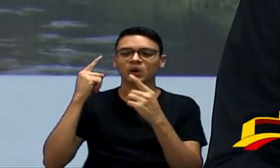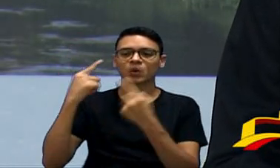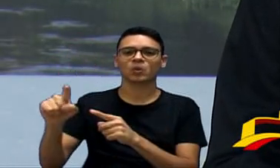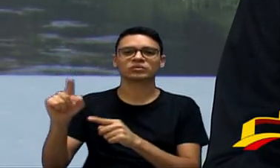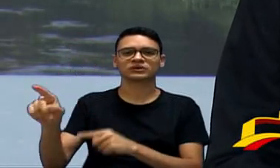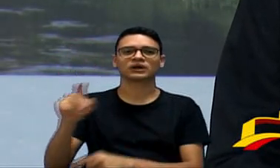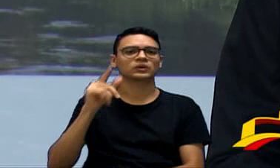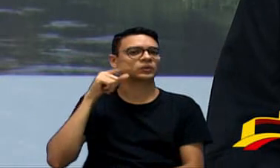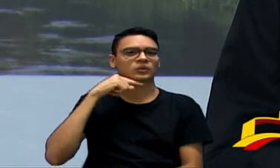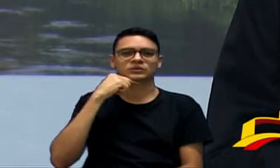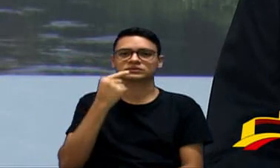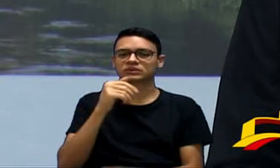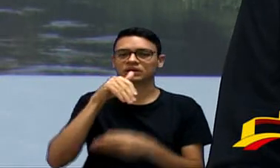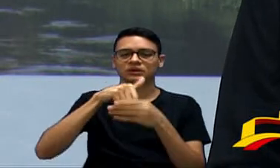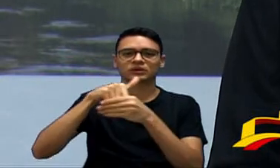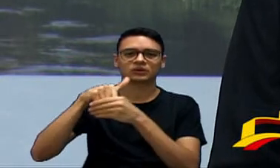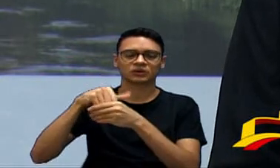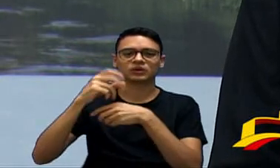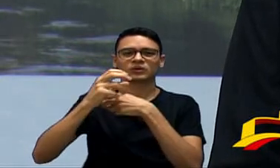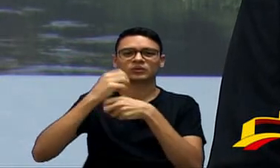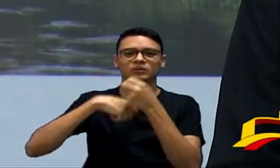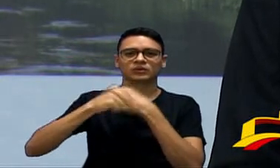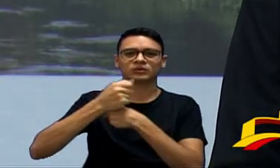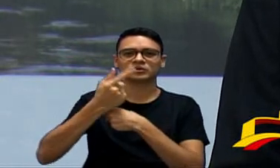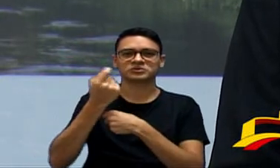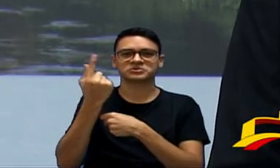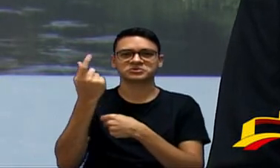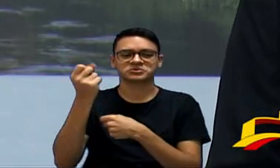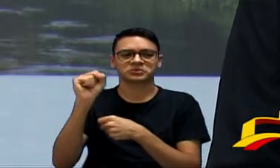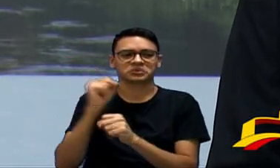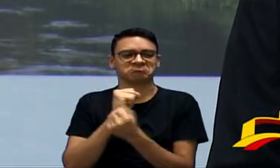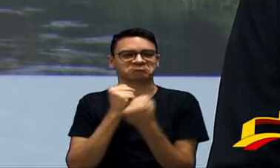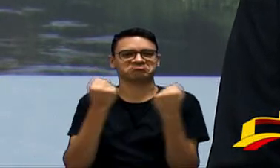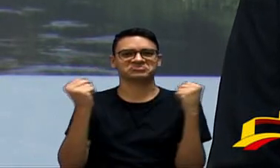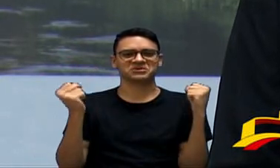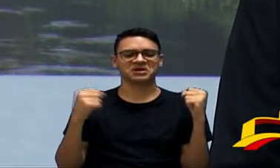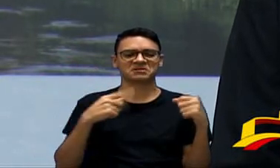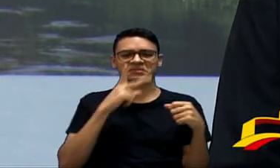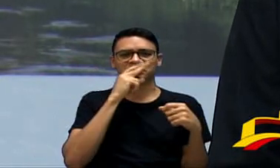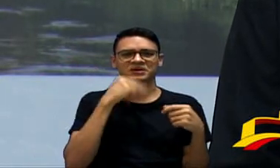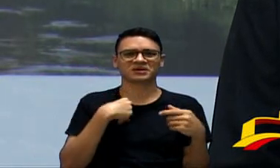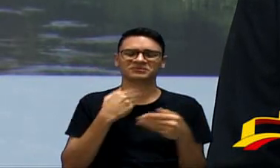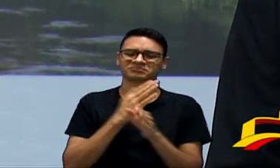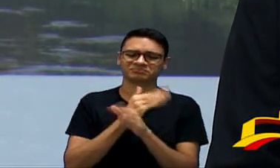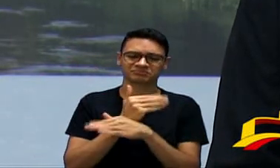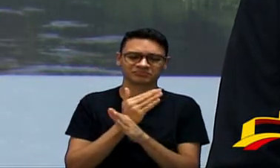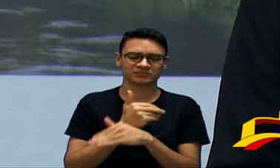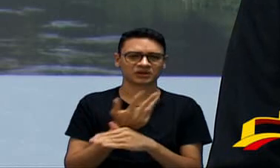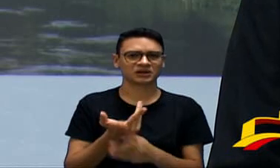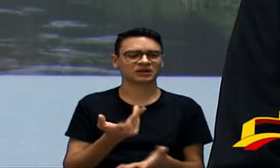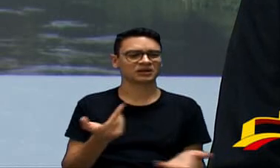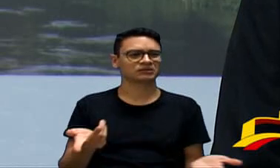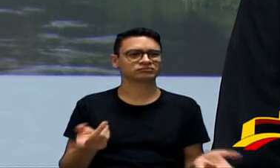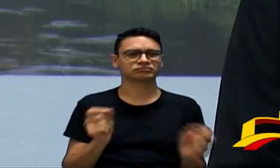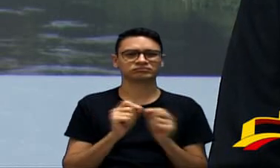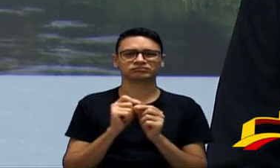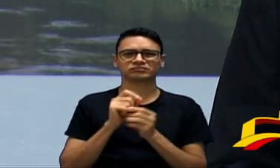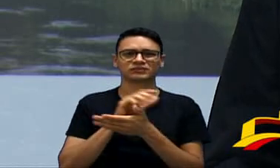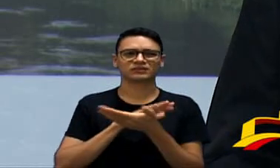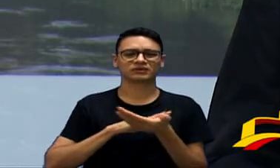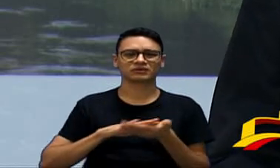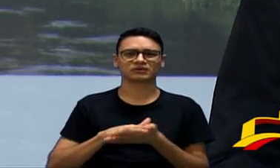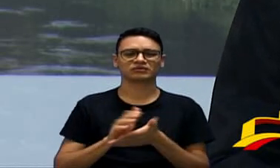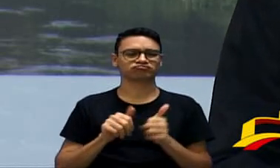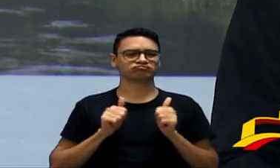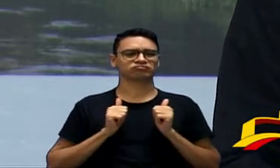2018, ainda ter coragem de fazer uma moção ridícula dessa. Isso aqui é falta do que fazer. E só queria deixar claro, senhor presidente,